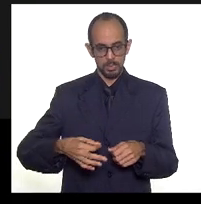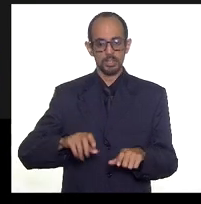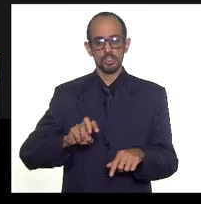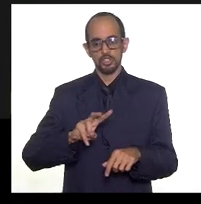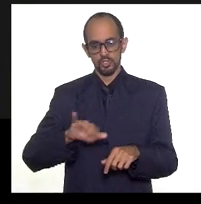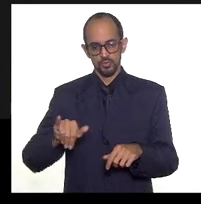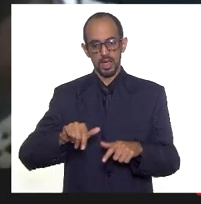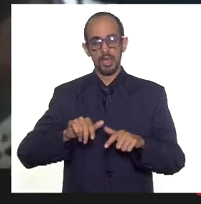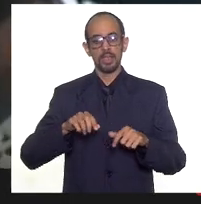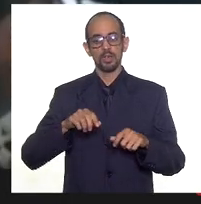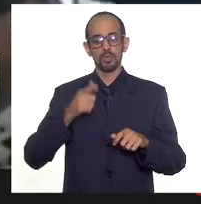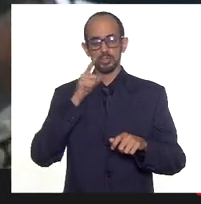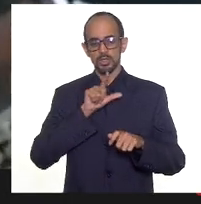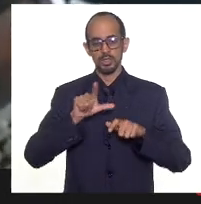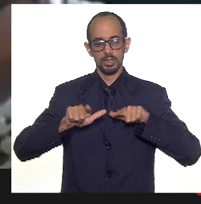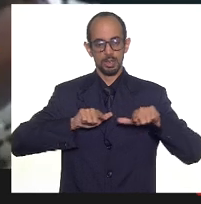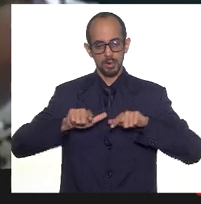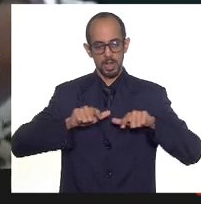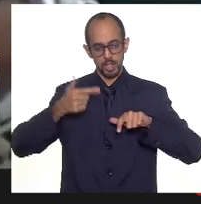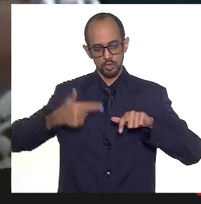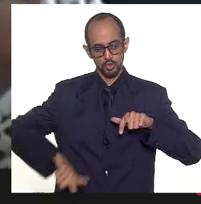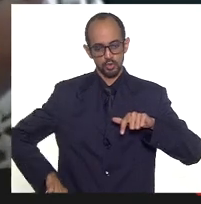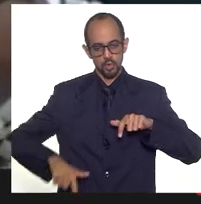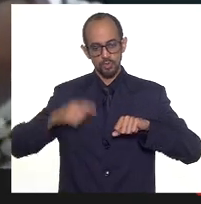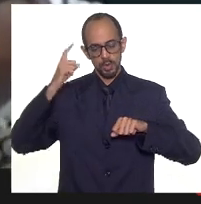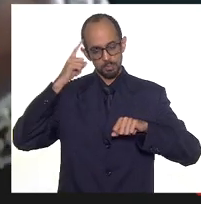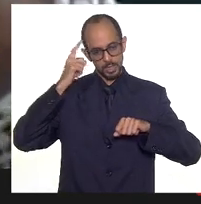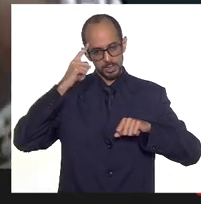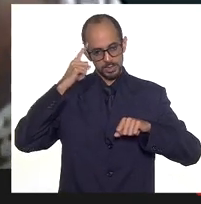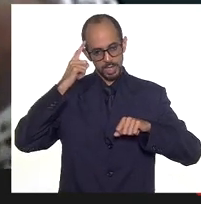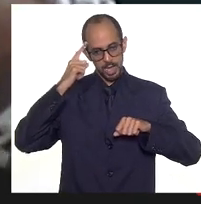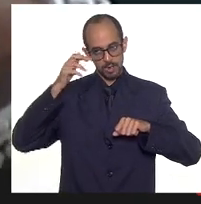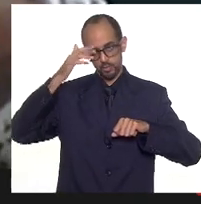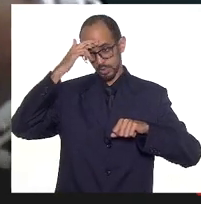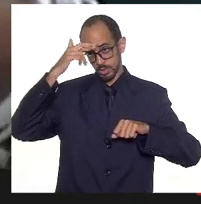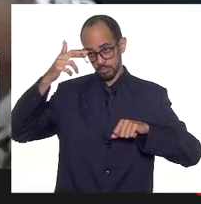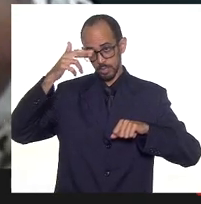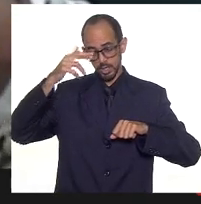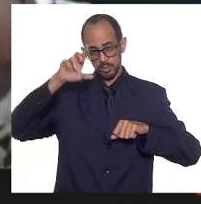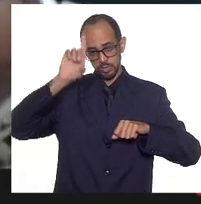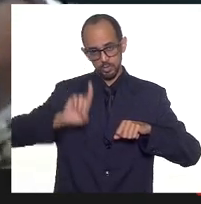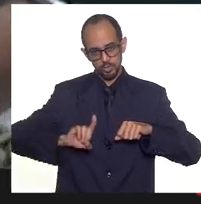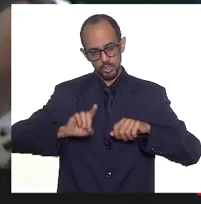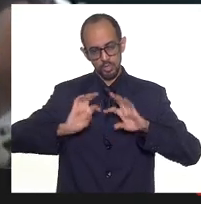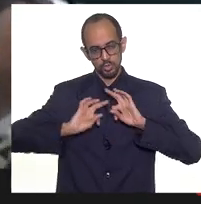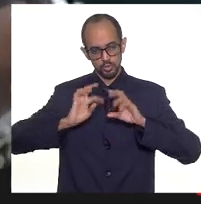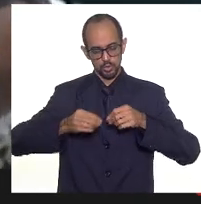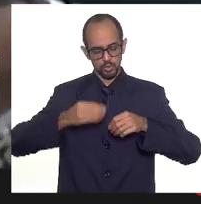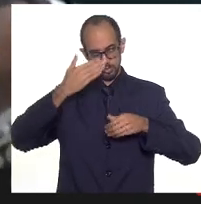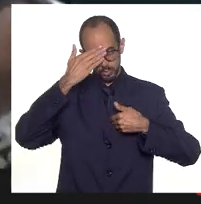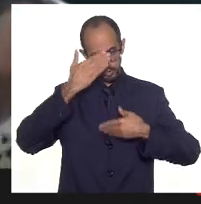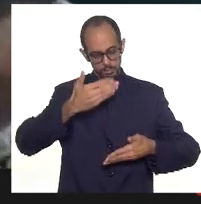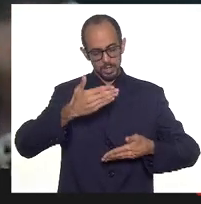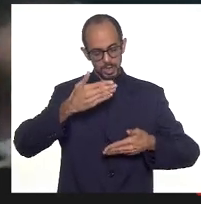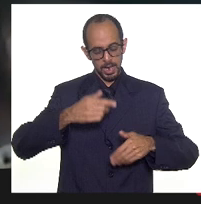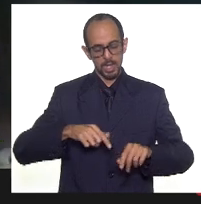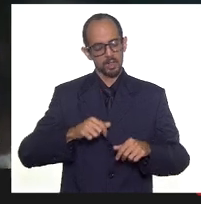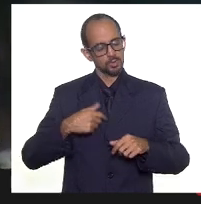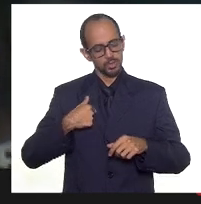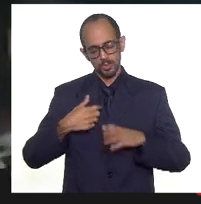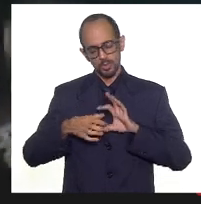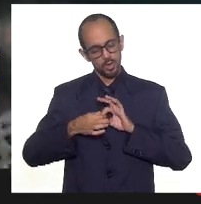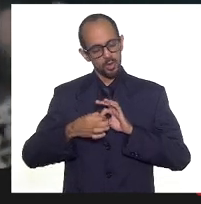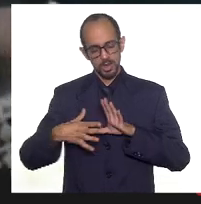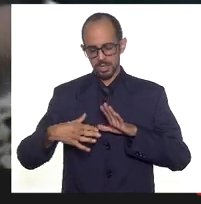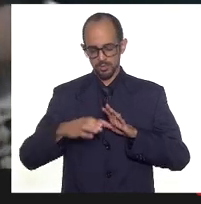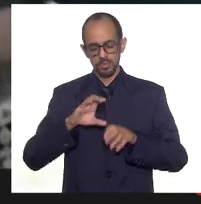poder trabalhar novamente e pensar no respeito aos direitos de todos e todas. Né? Muito obrigada e, mais uma vez, me coloco à disposição